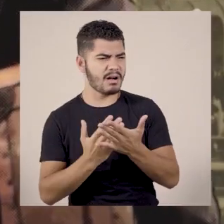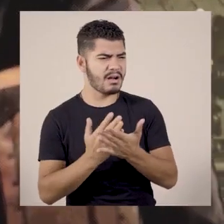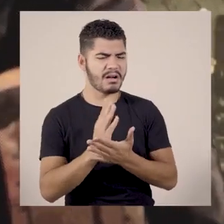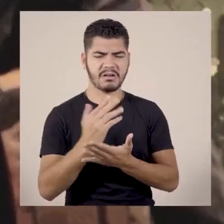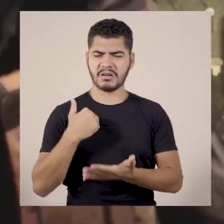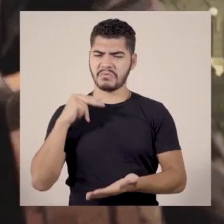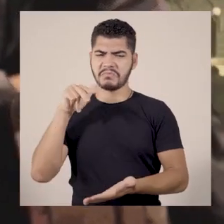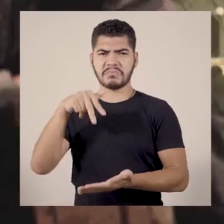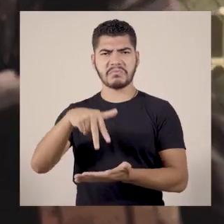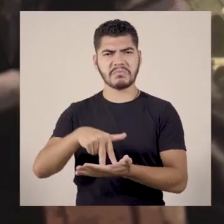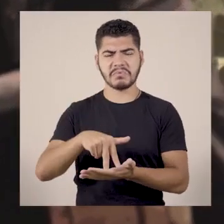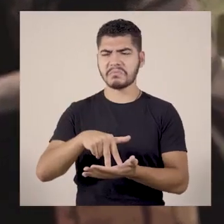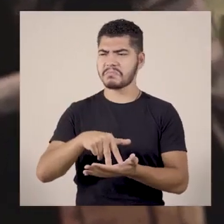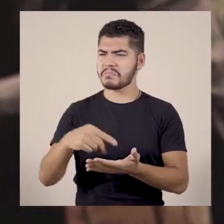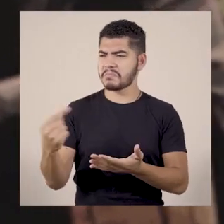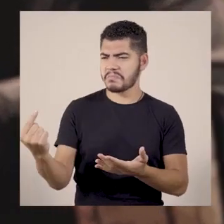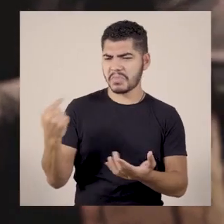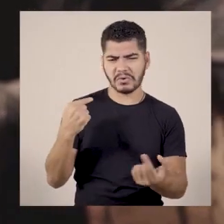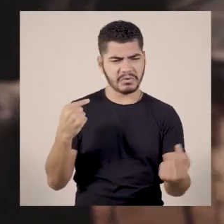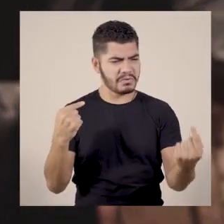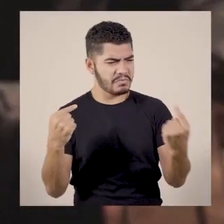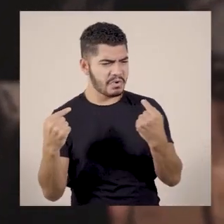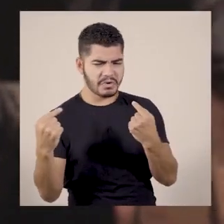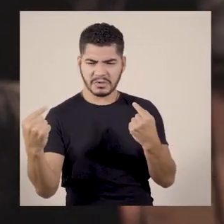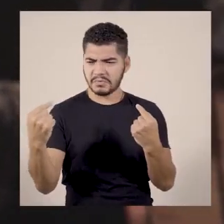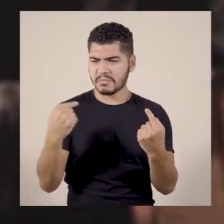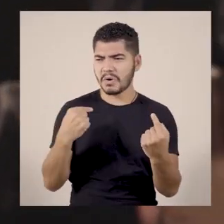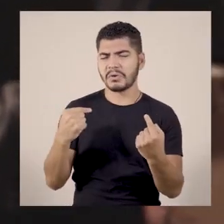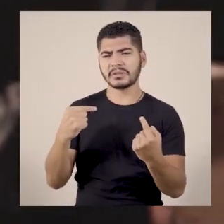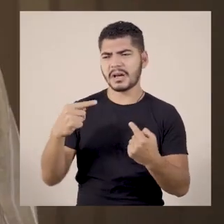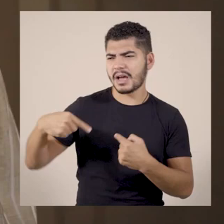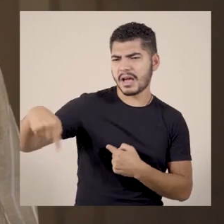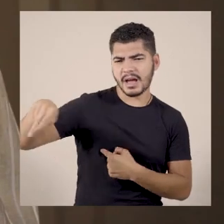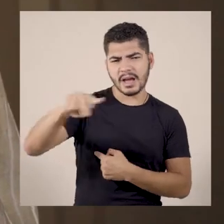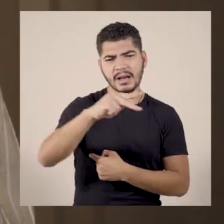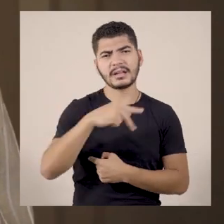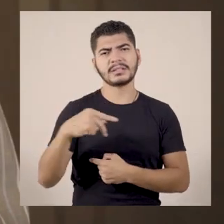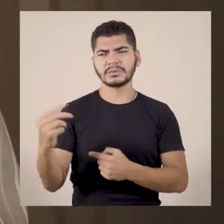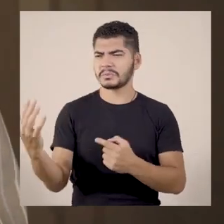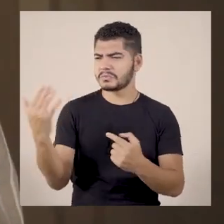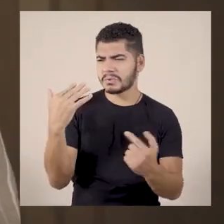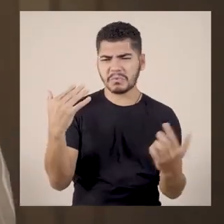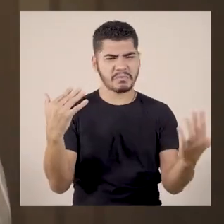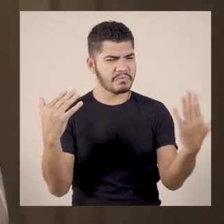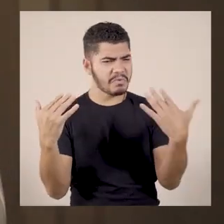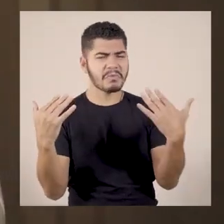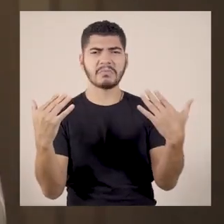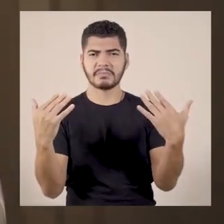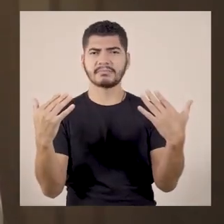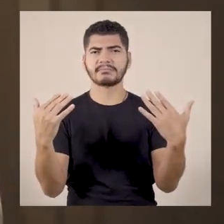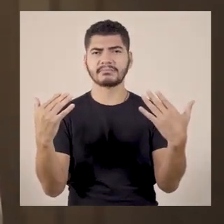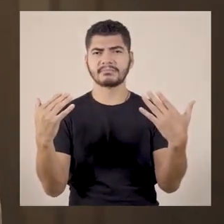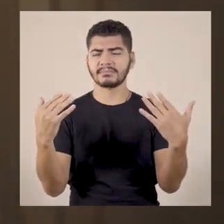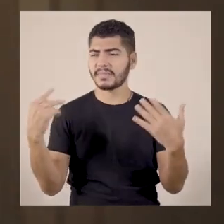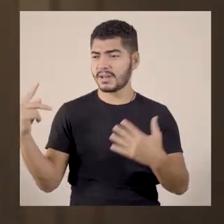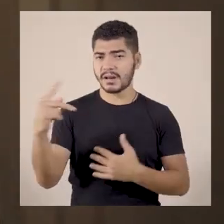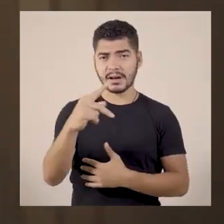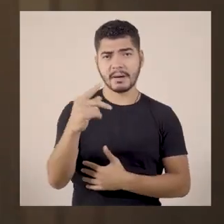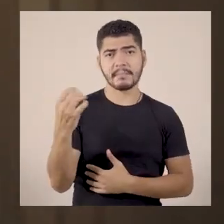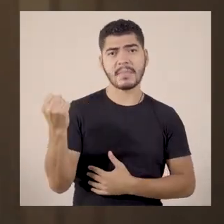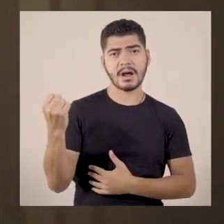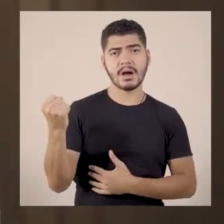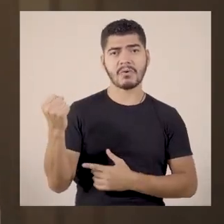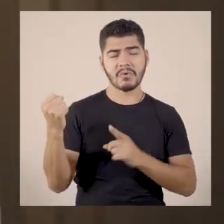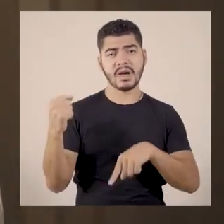a minha presença ali, me apontam. Aqueles olhares raivosos me apontavam: branco